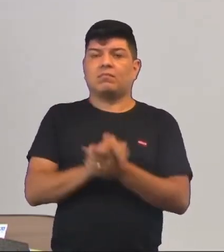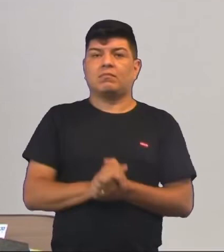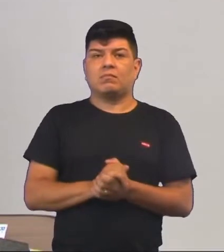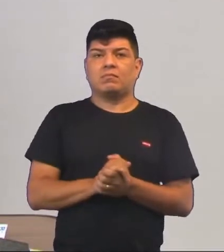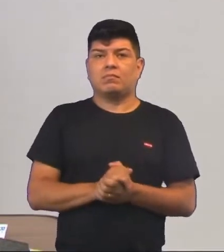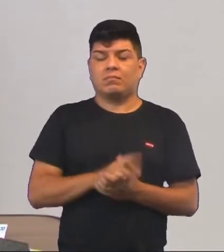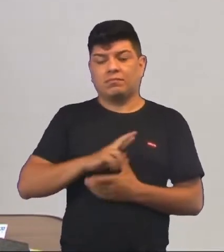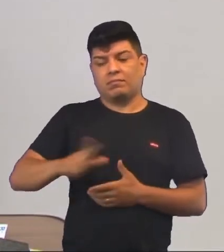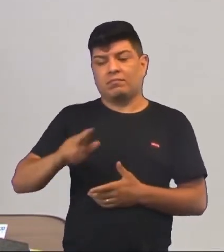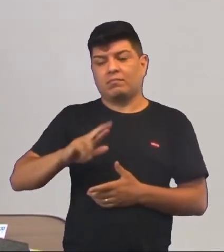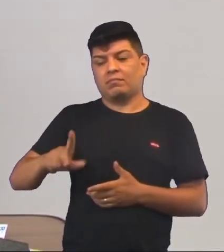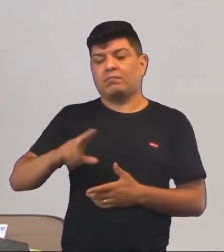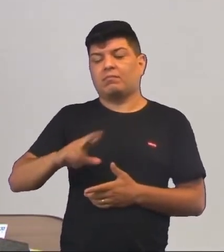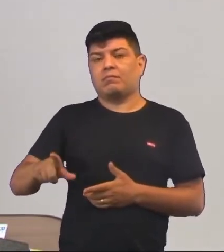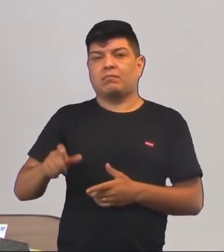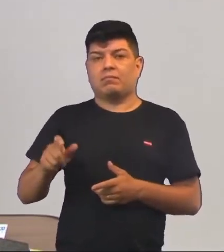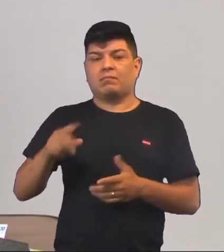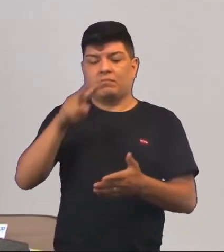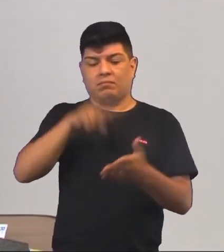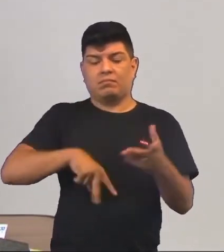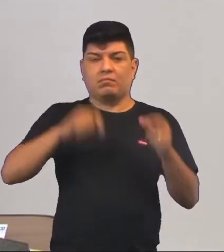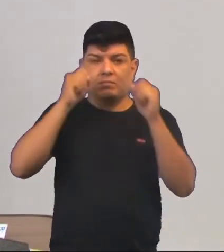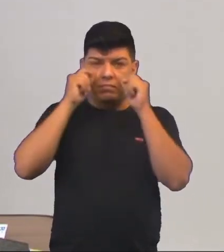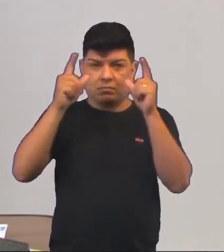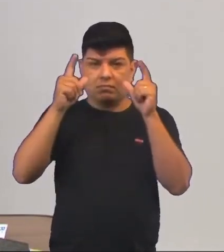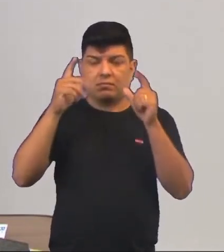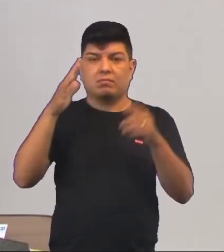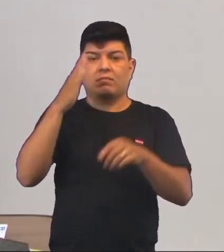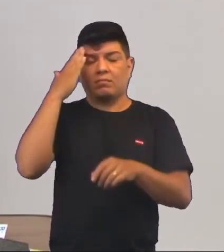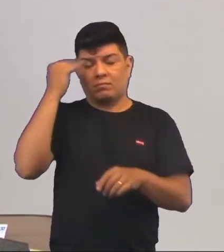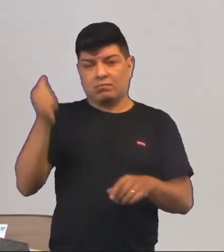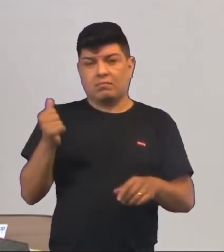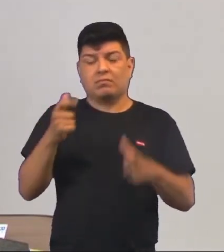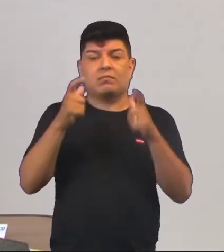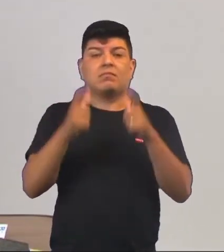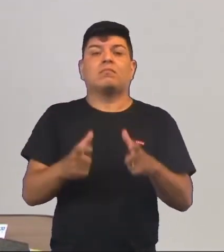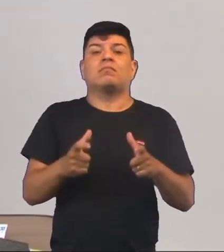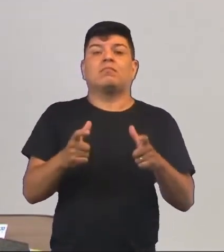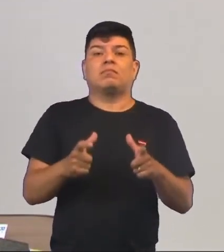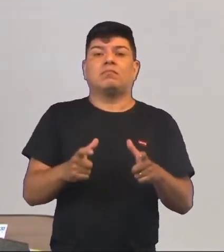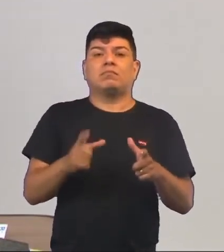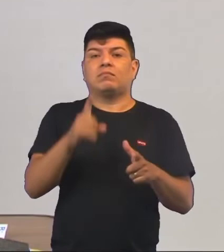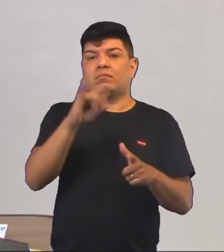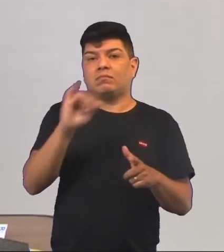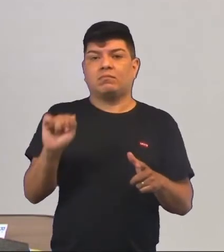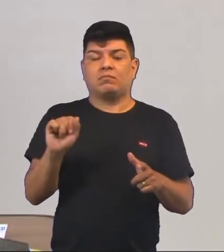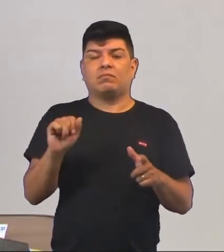essa? Não é. E você tem que ler com atenção para saber exatamente como ele pergunta. Onde aconteceu o